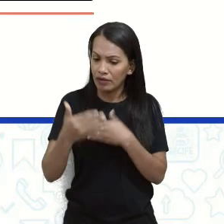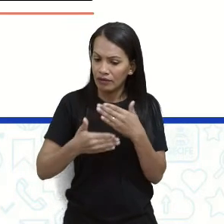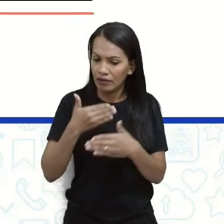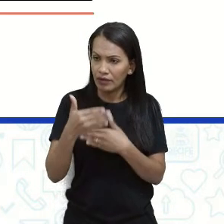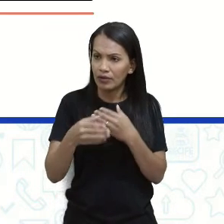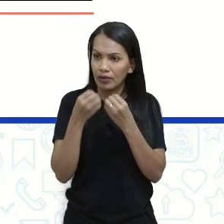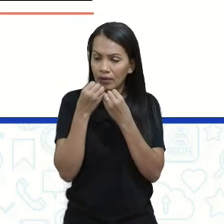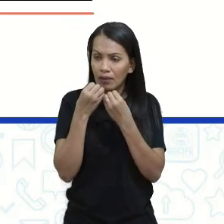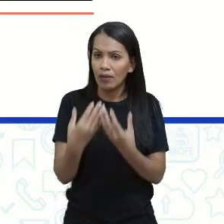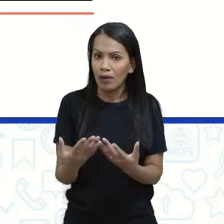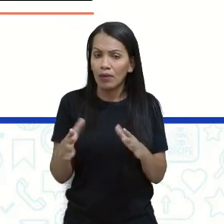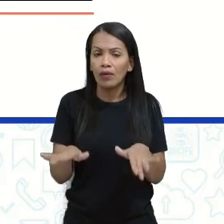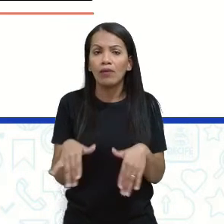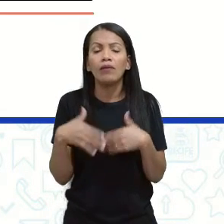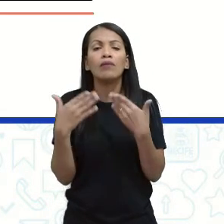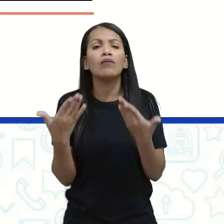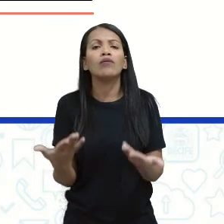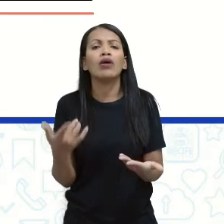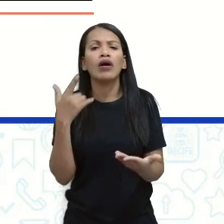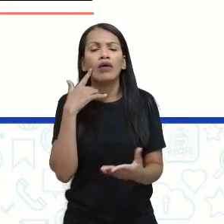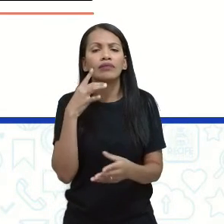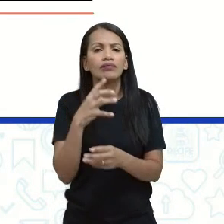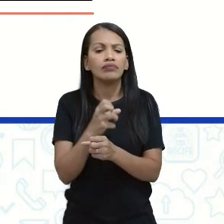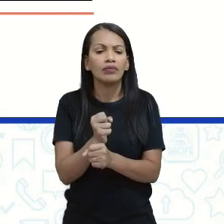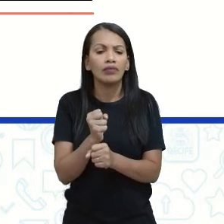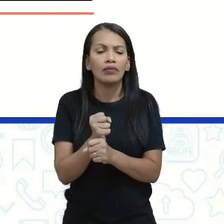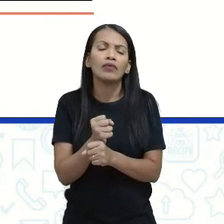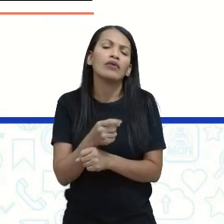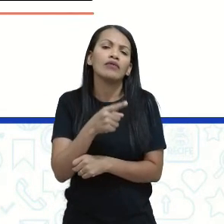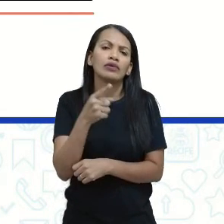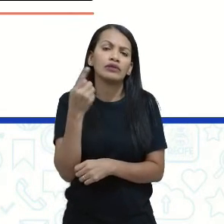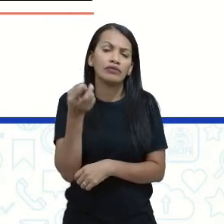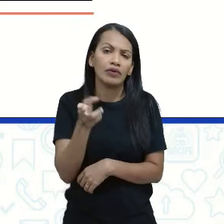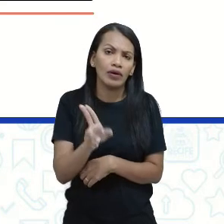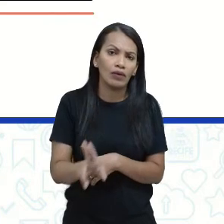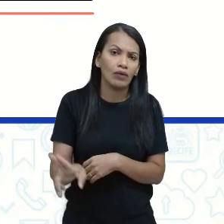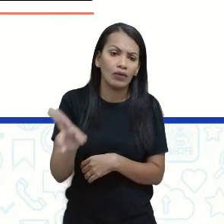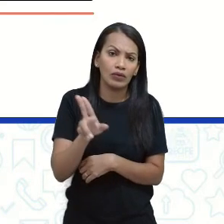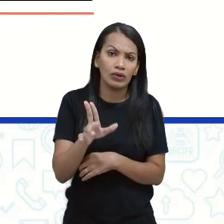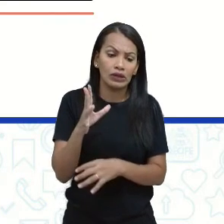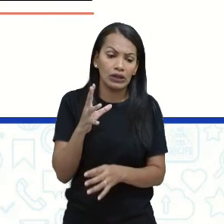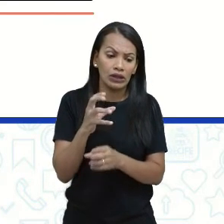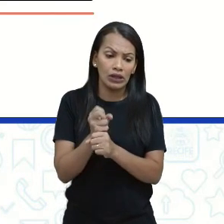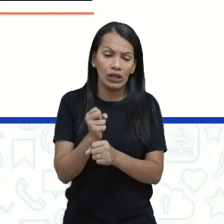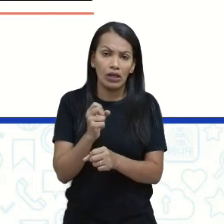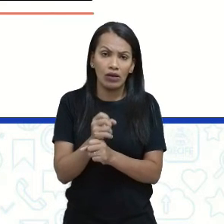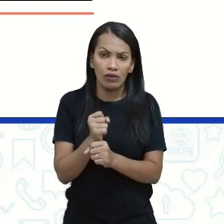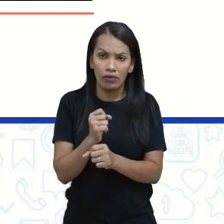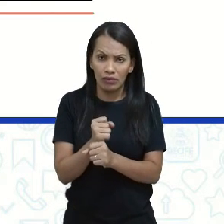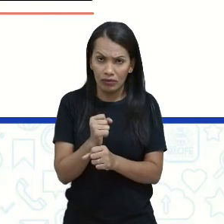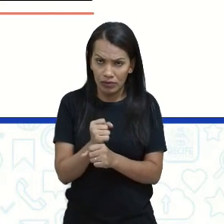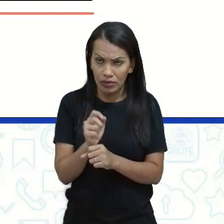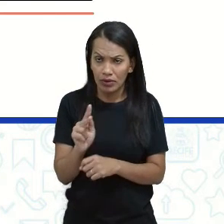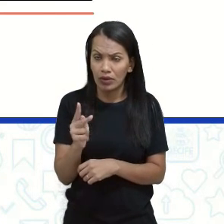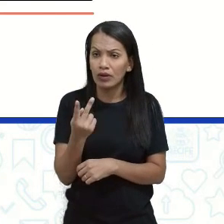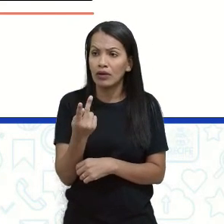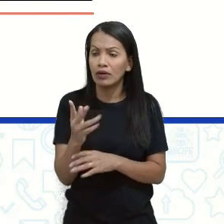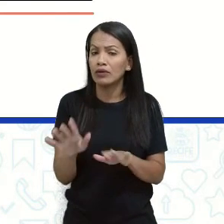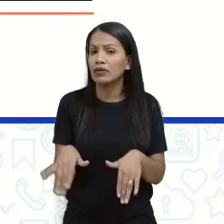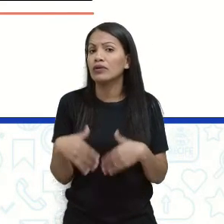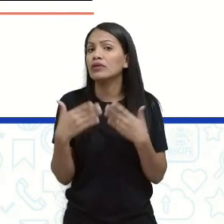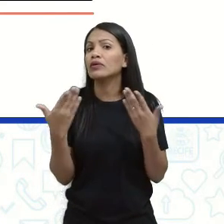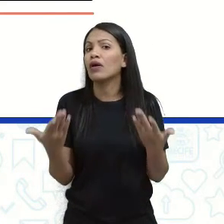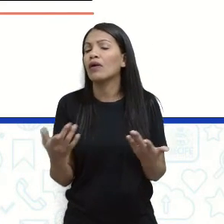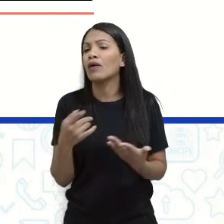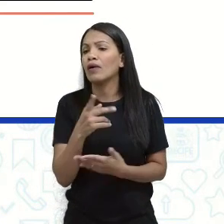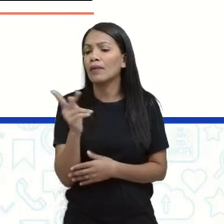tá certo? Então, qual seria a fórmula específica que você iria usar para calcular o valor de H? Então, isso